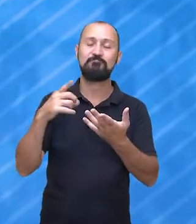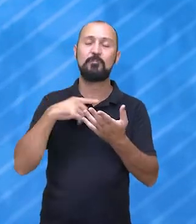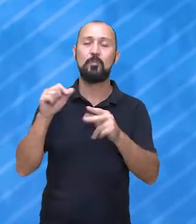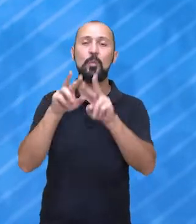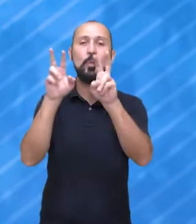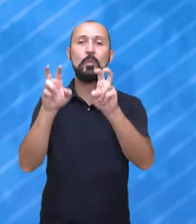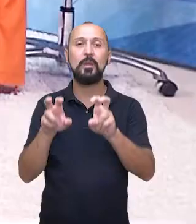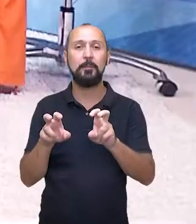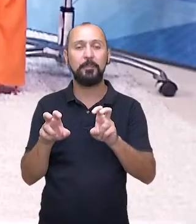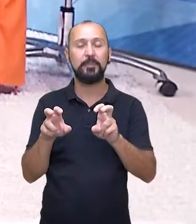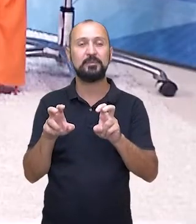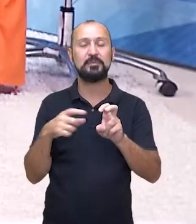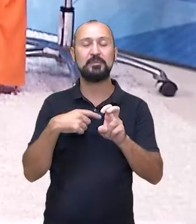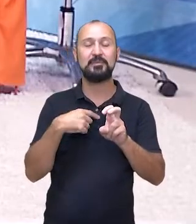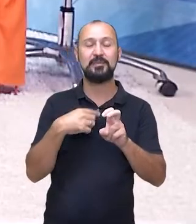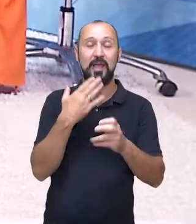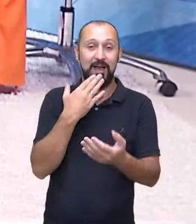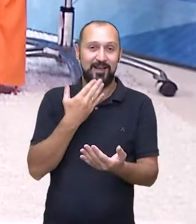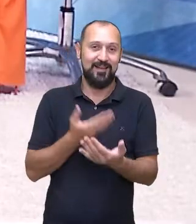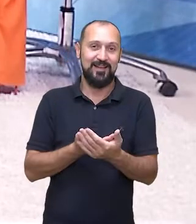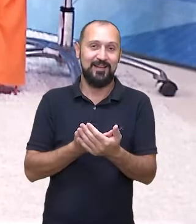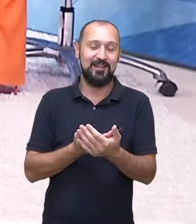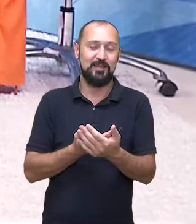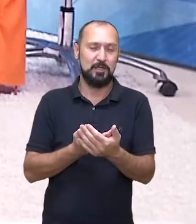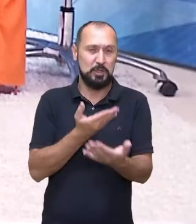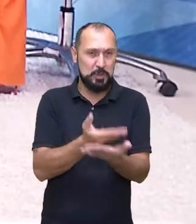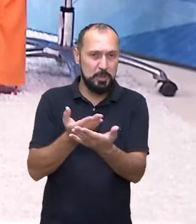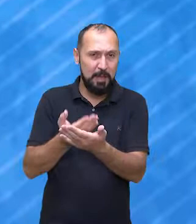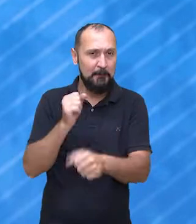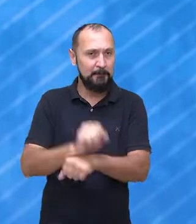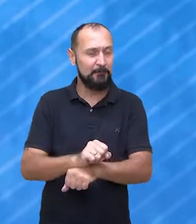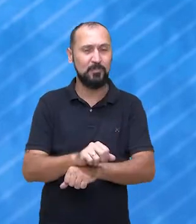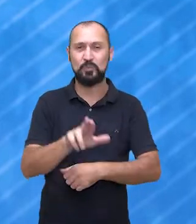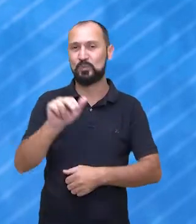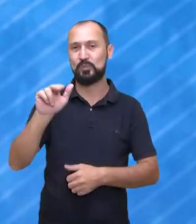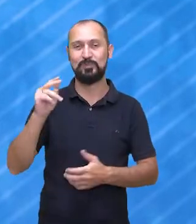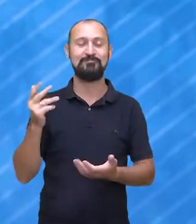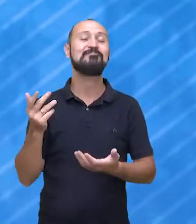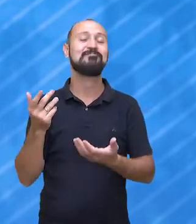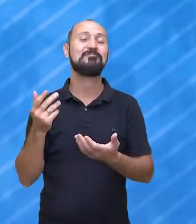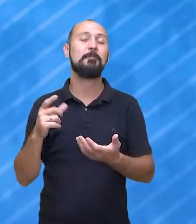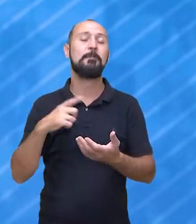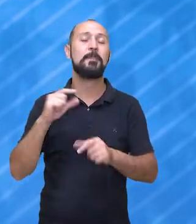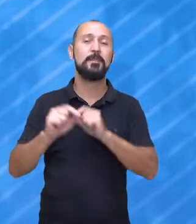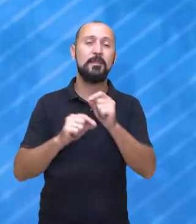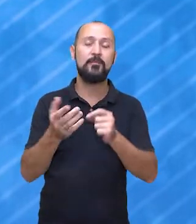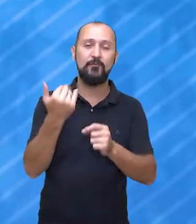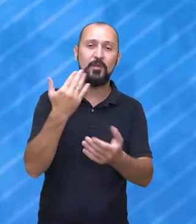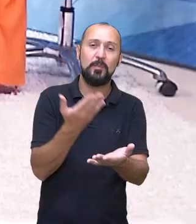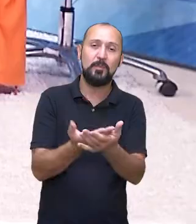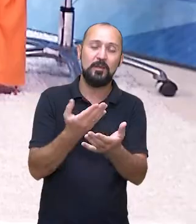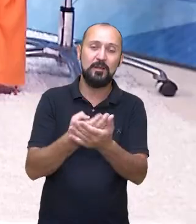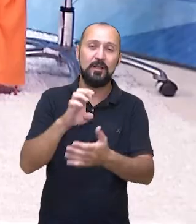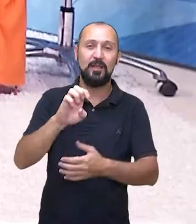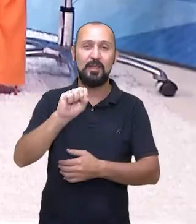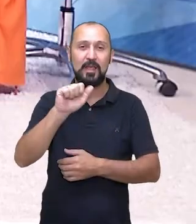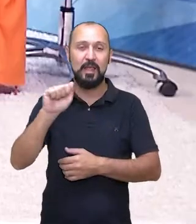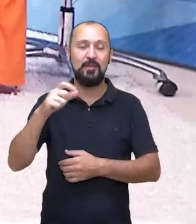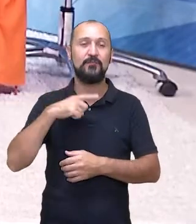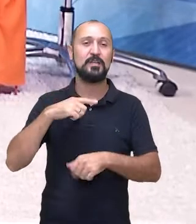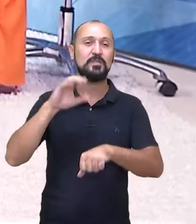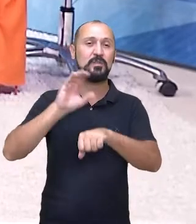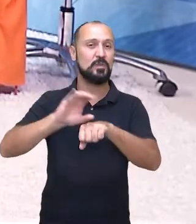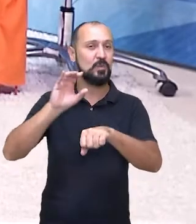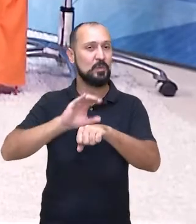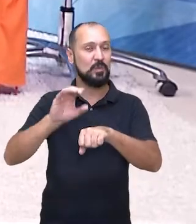doutorado Então são temas que me Encantam a gente não para de estudar nunca aí então venha para uma